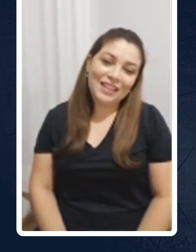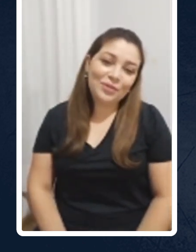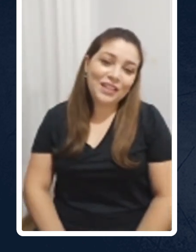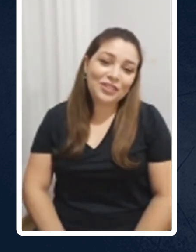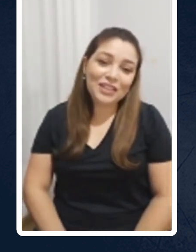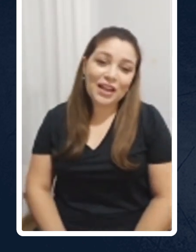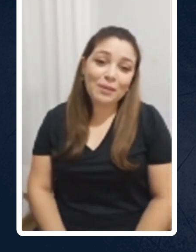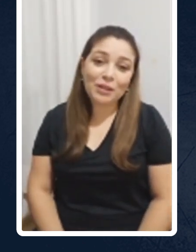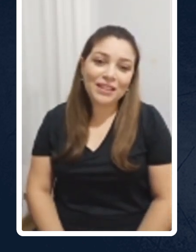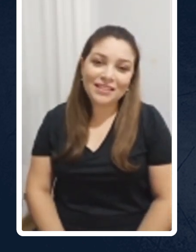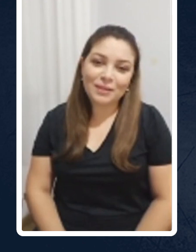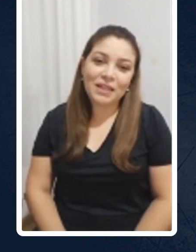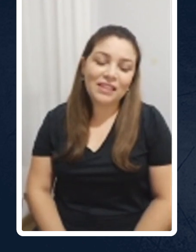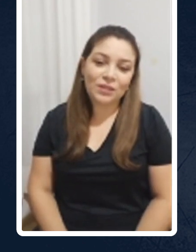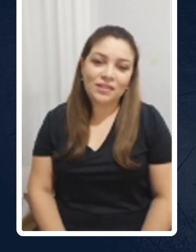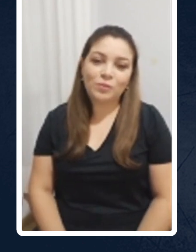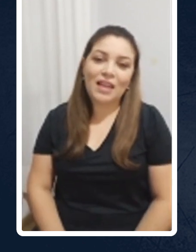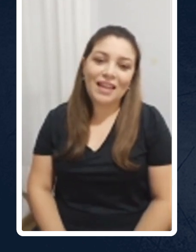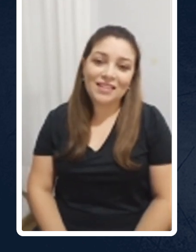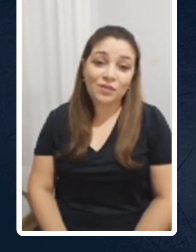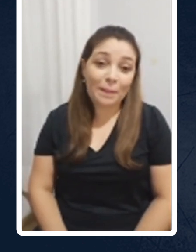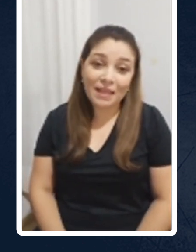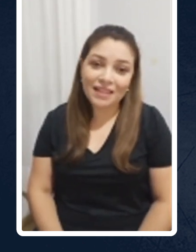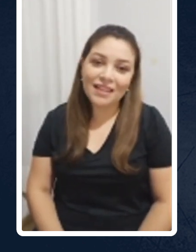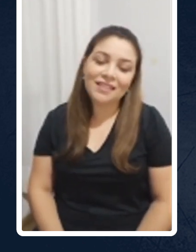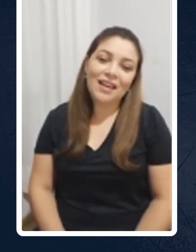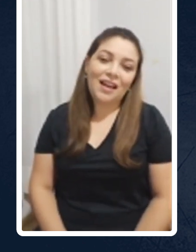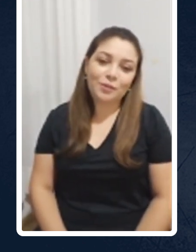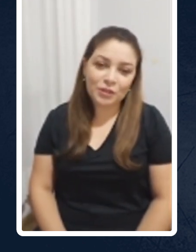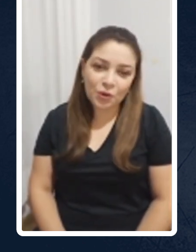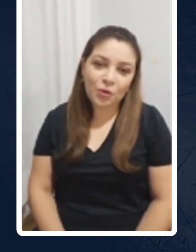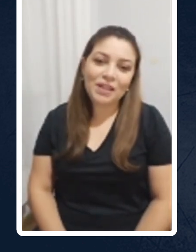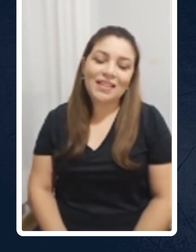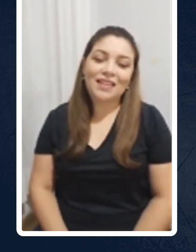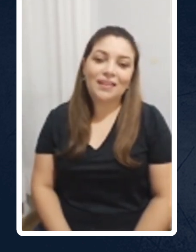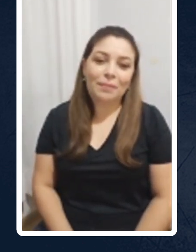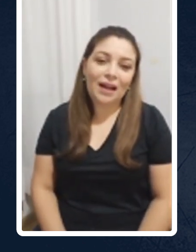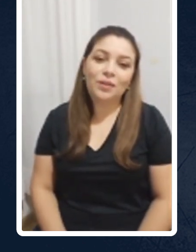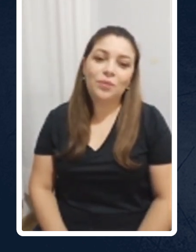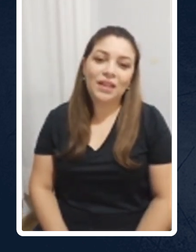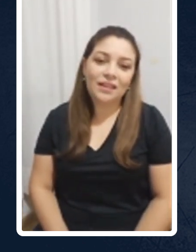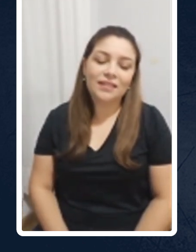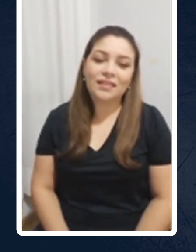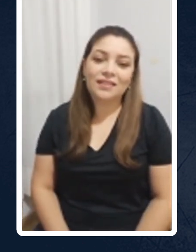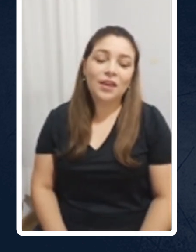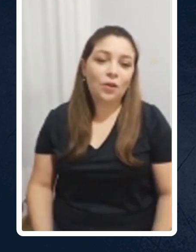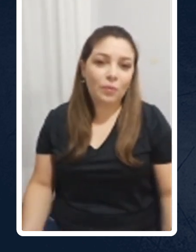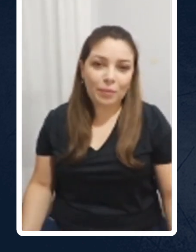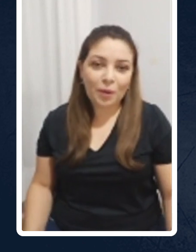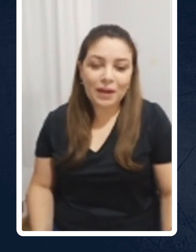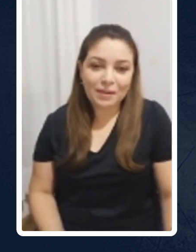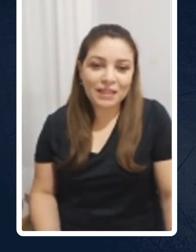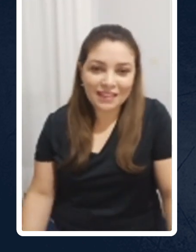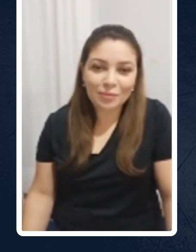também, né? E gostaria de deixar aí para todas as mães, todas as mulheres, as famílias, as pessoas, né, que trabalham com crianças,